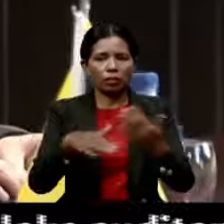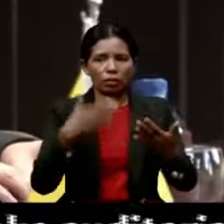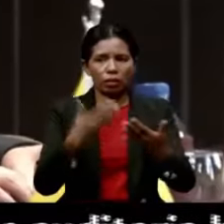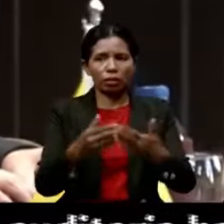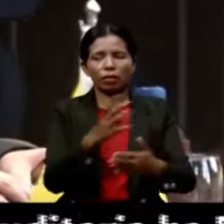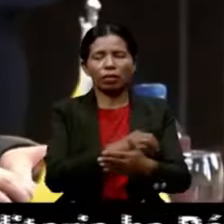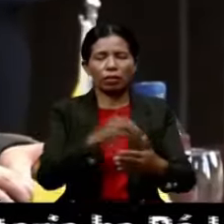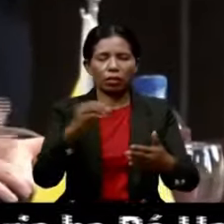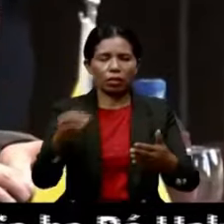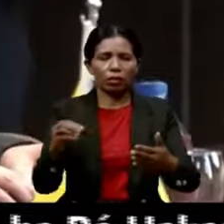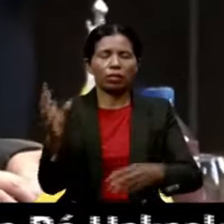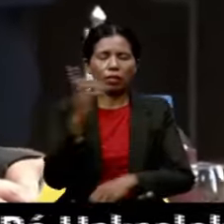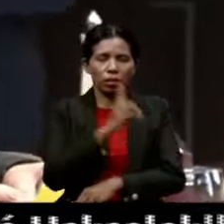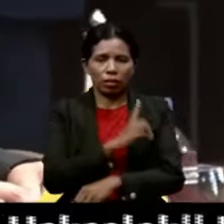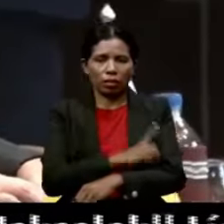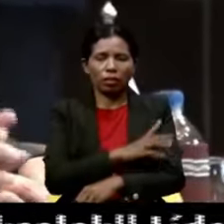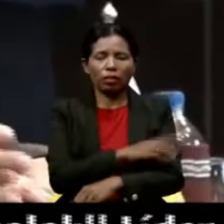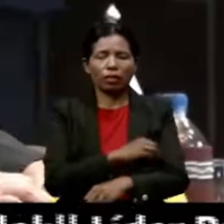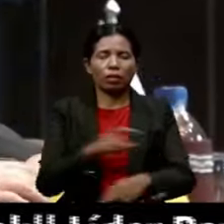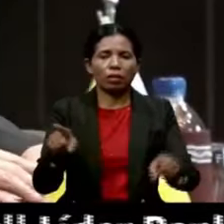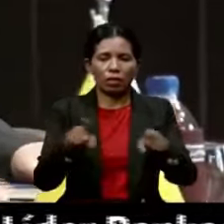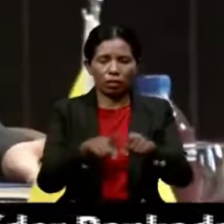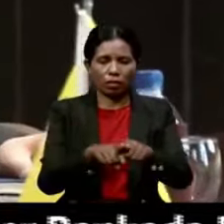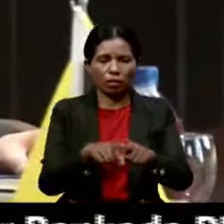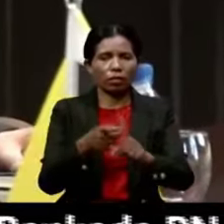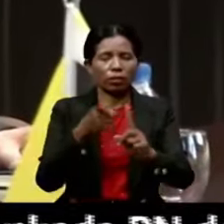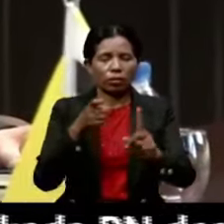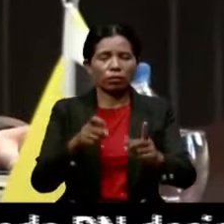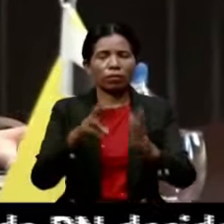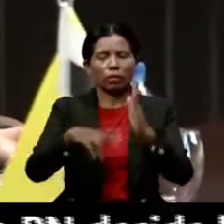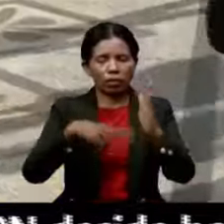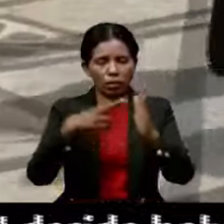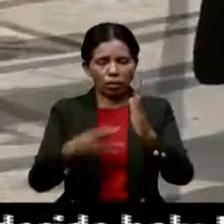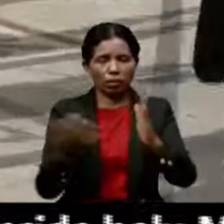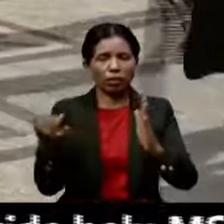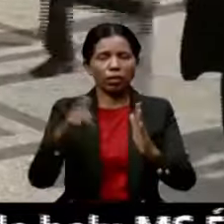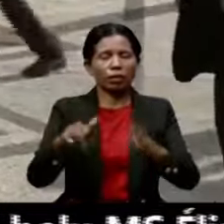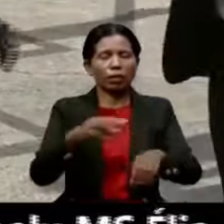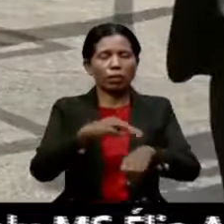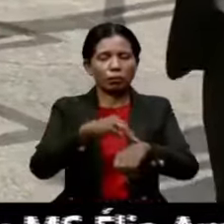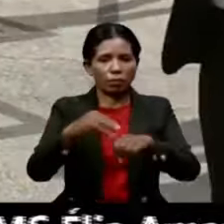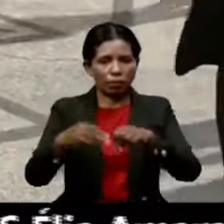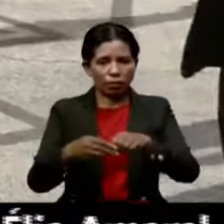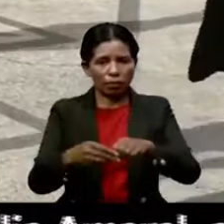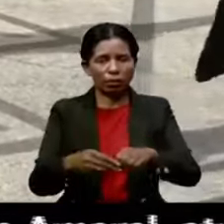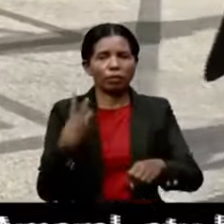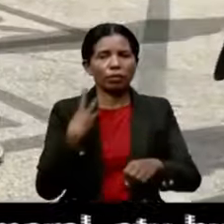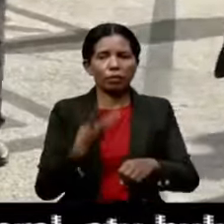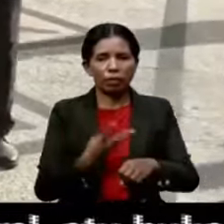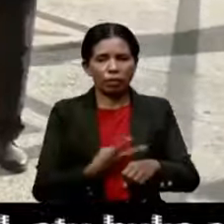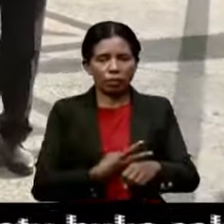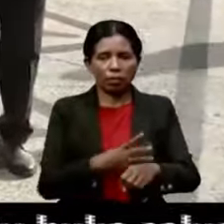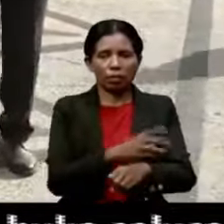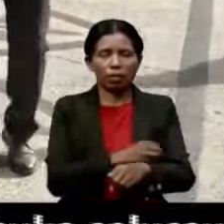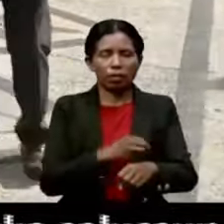exceção visto durante Loran Tolunulu, nebe hanesan parte ida usi criteiro mapa entrada nian, no ida nema katu negócio,